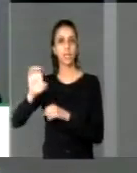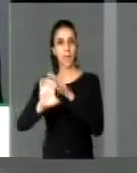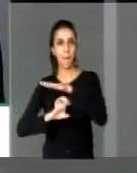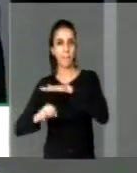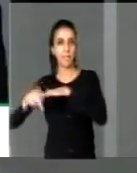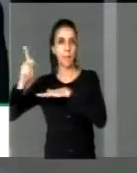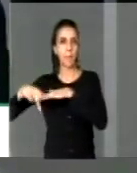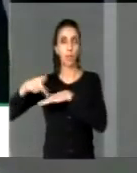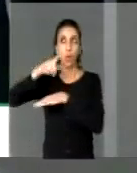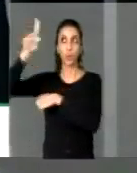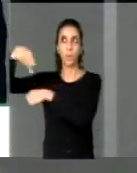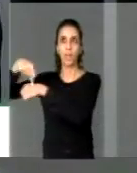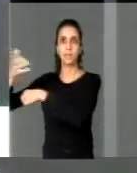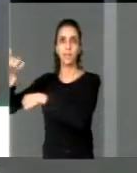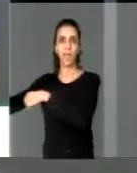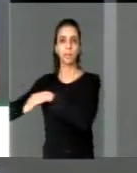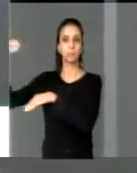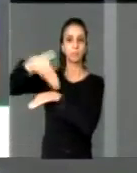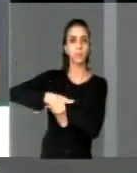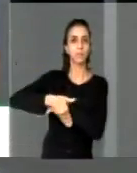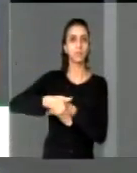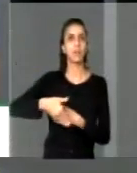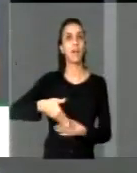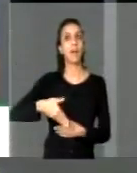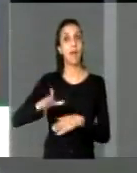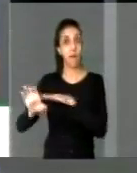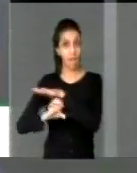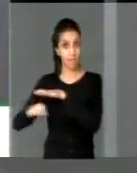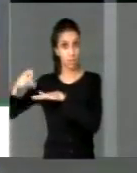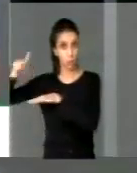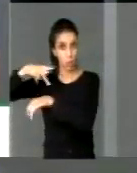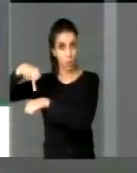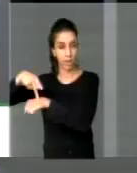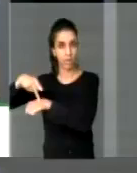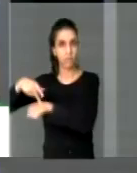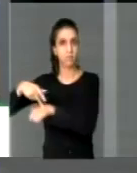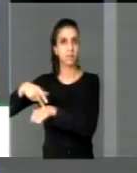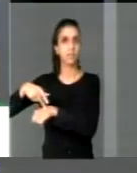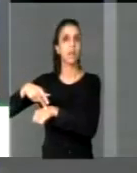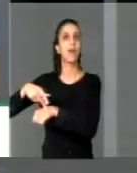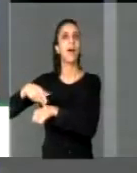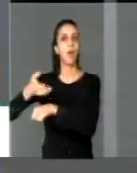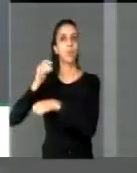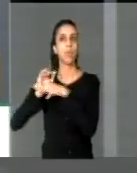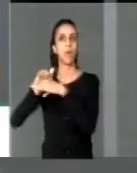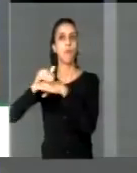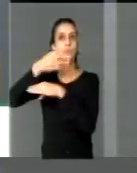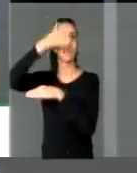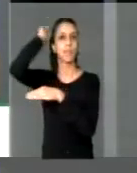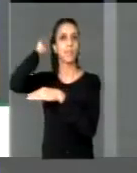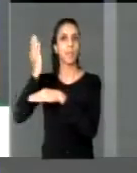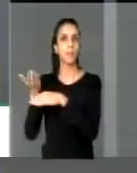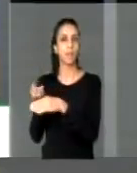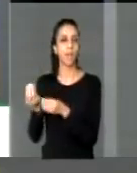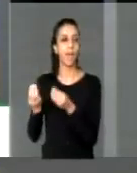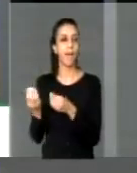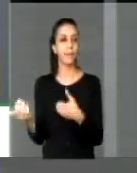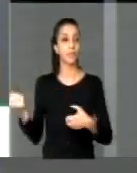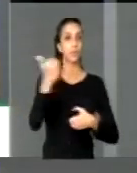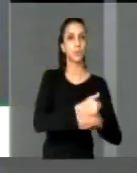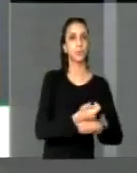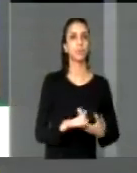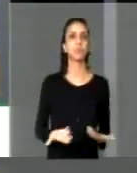para o Brasil, conseguiram do governo de Temer o primeiro passo para o fim do conteúdo local,